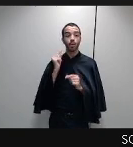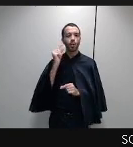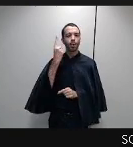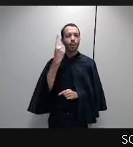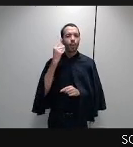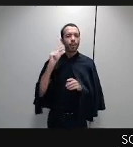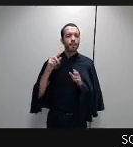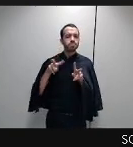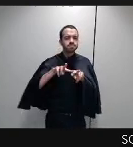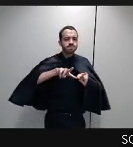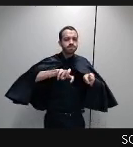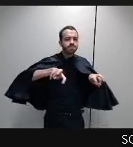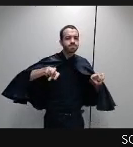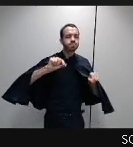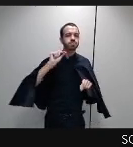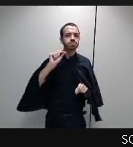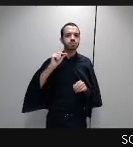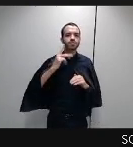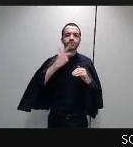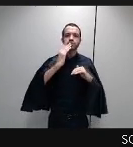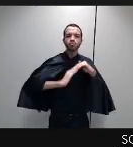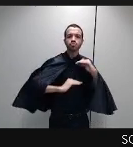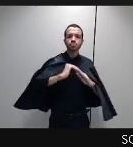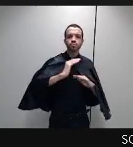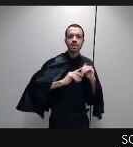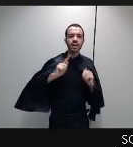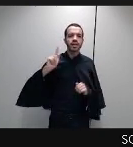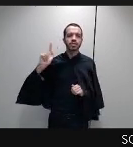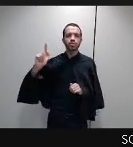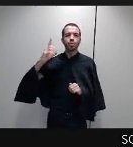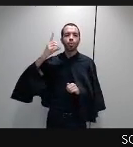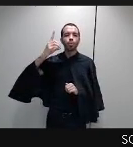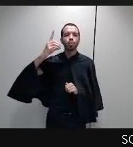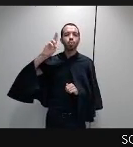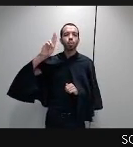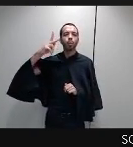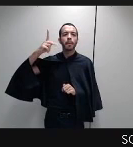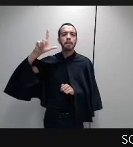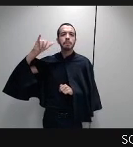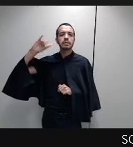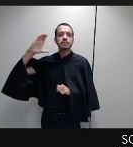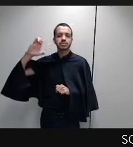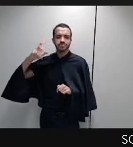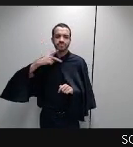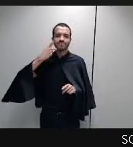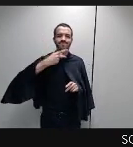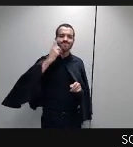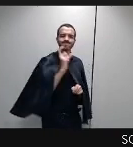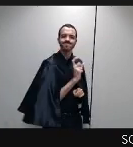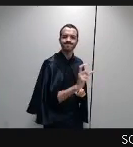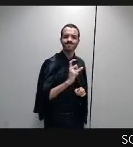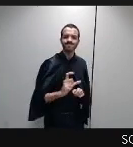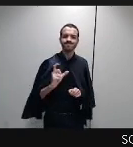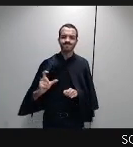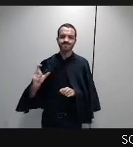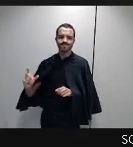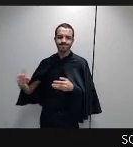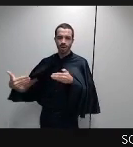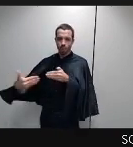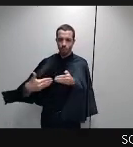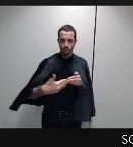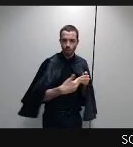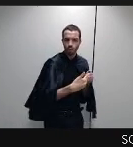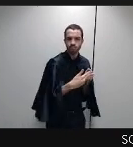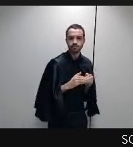ora posta refere-se a expressão garantia dúplice multi citada nos acórdãos colacionados a garantia